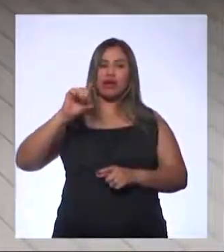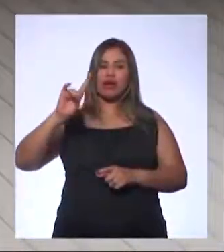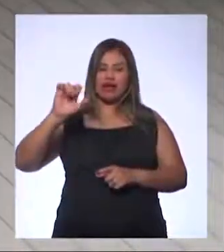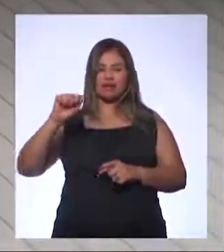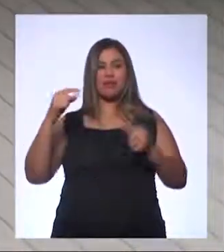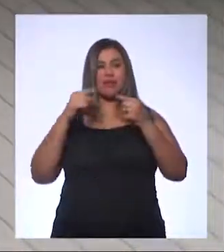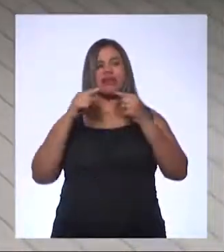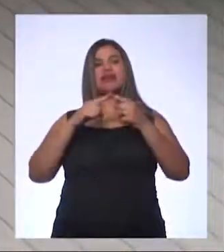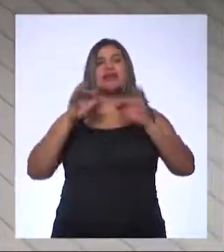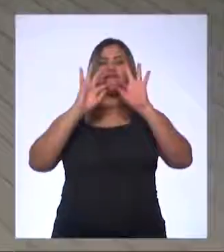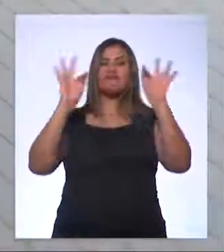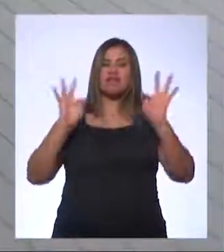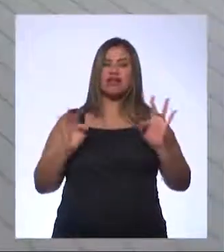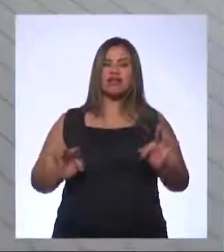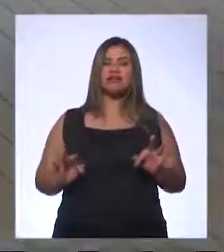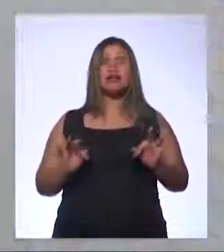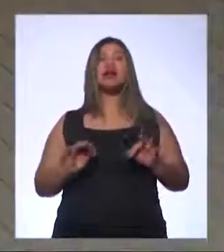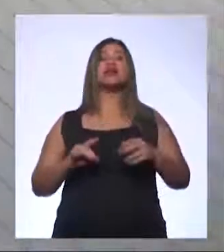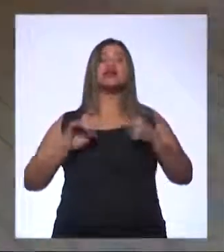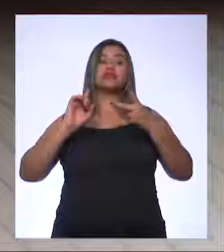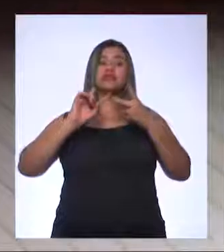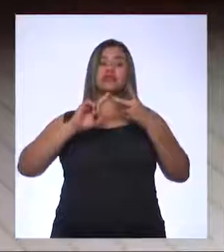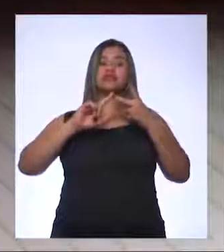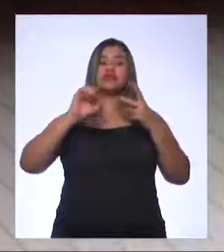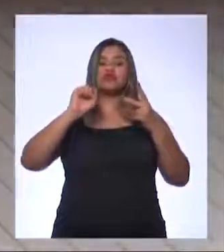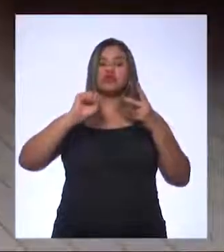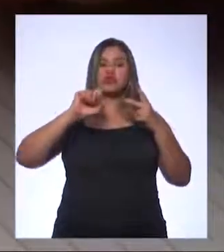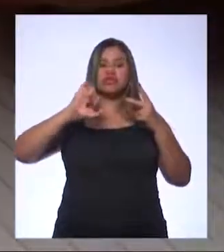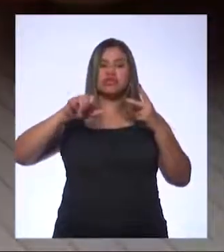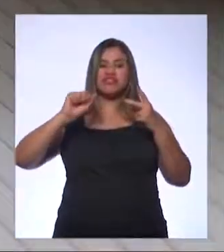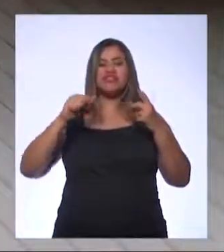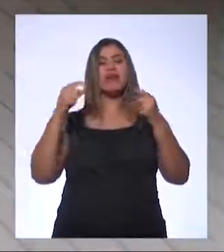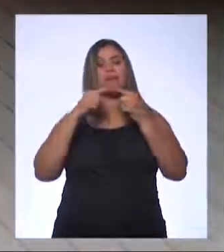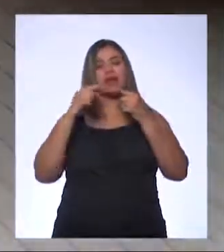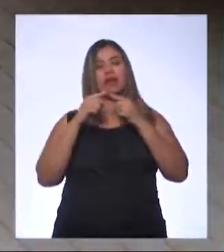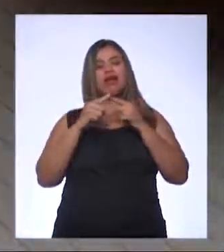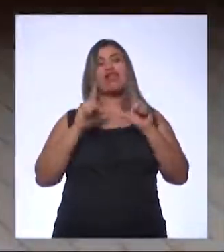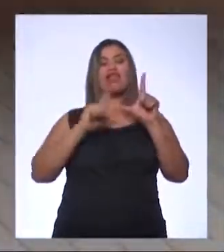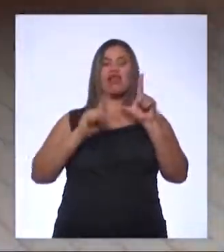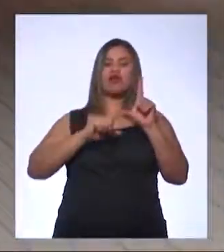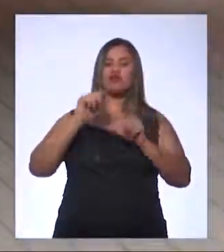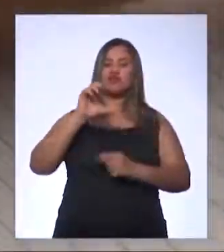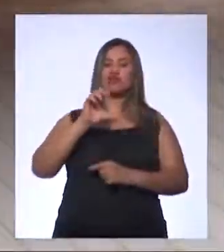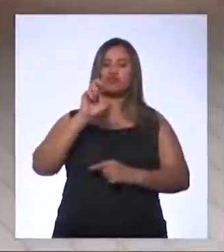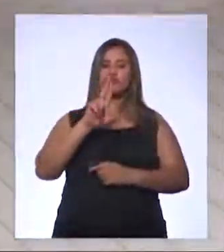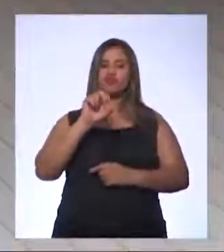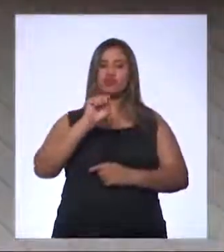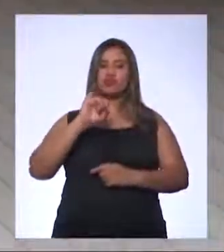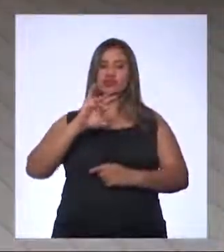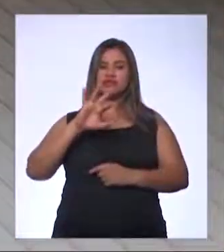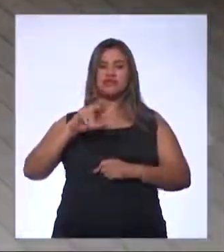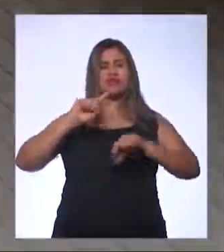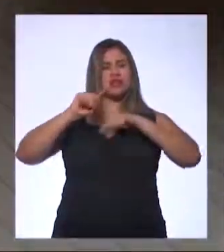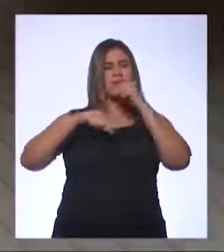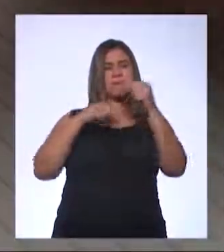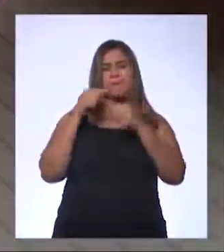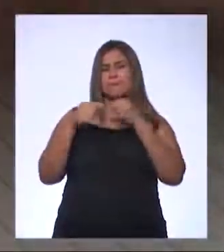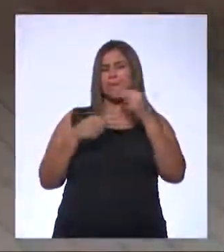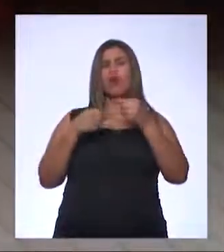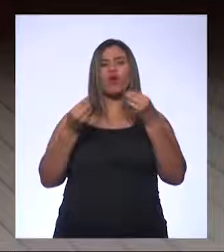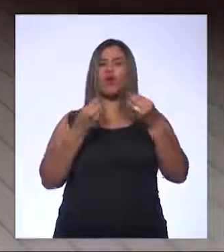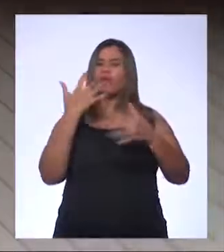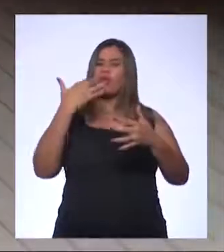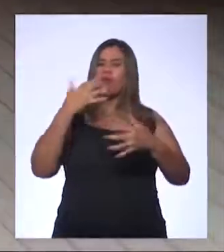seja, você vai usar a letra cursiva, né, o brush lettering. Depois você pode estar contornando ou colorindo da cor que